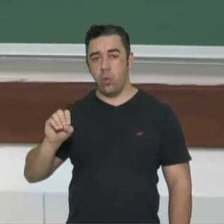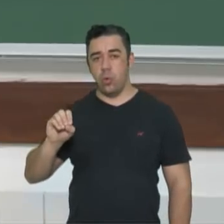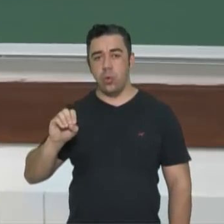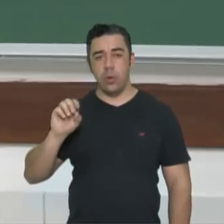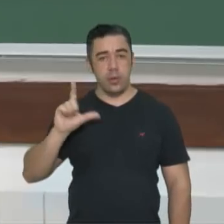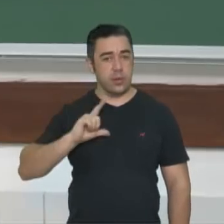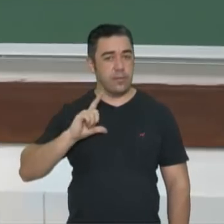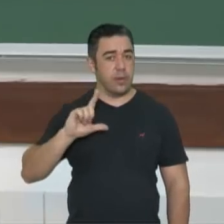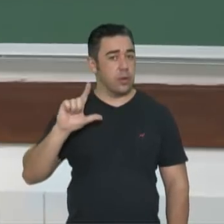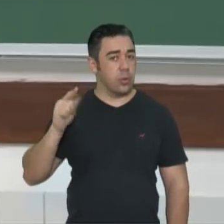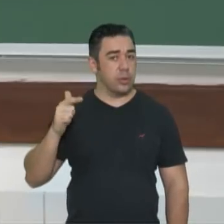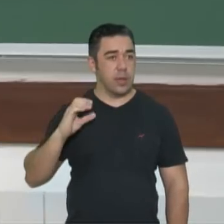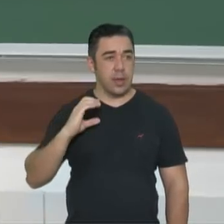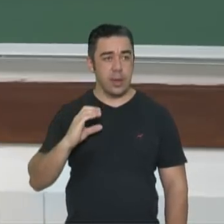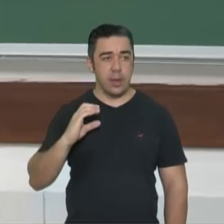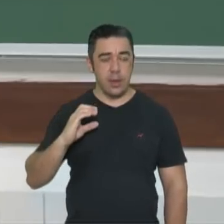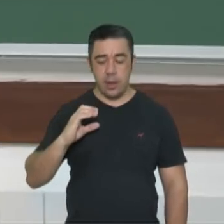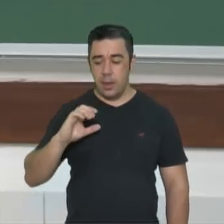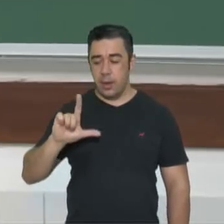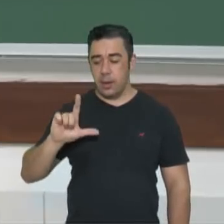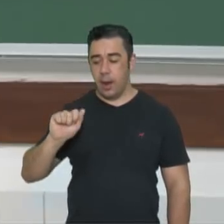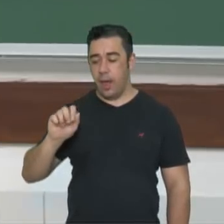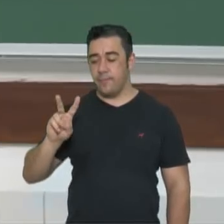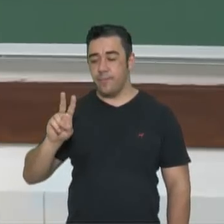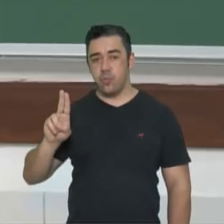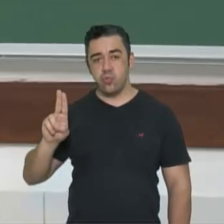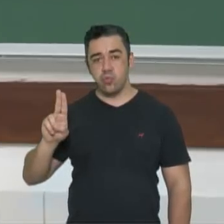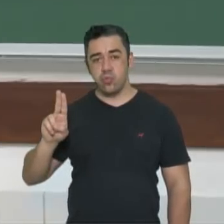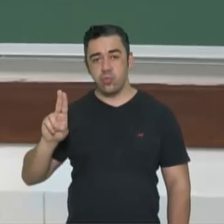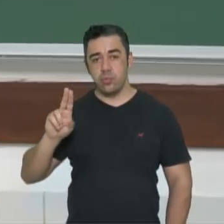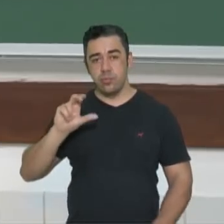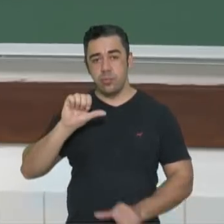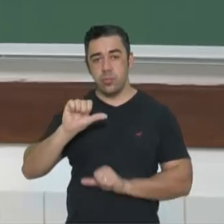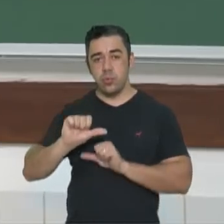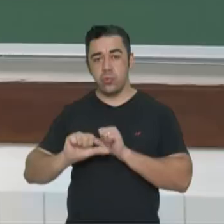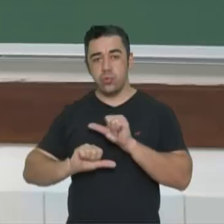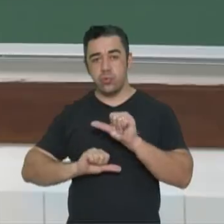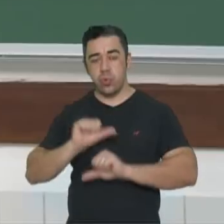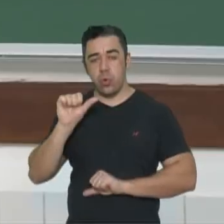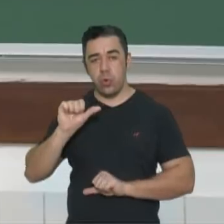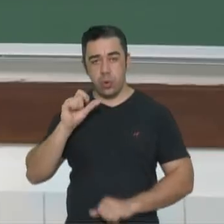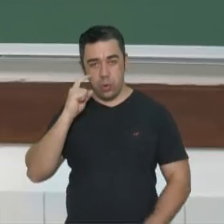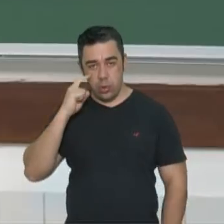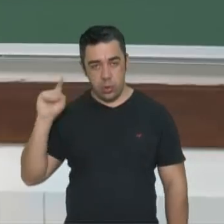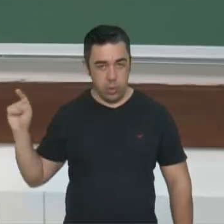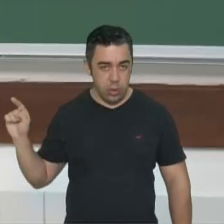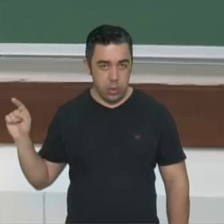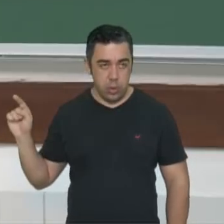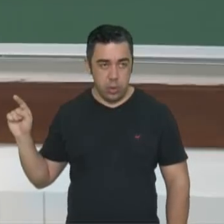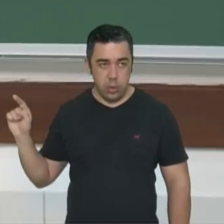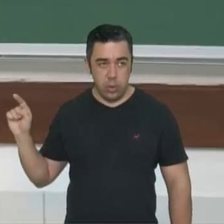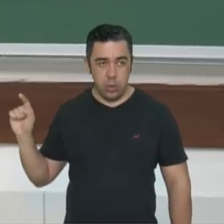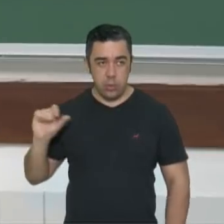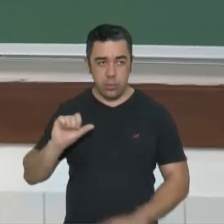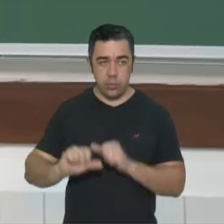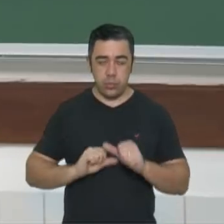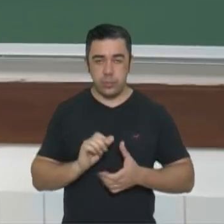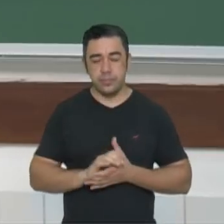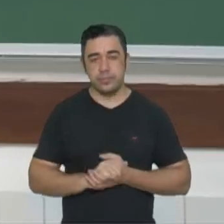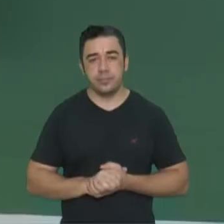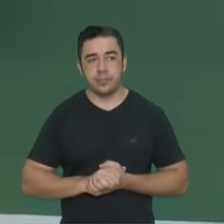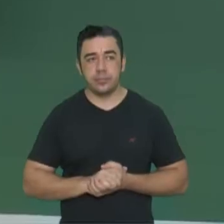só. Não tiremos sarro, porque ela mudou. Repare que esse rotacismo, que é um fenômeno que acontece na língua, ele já veio desde o latim.